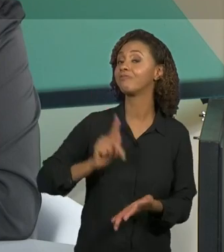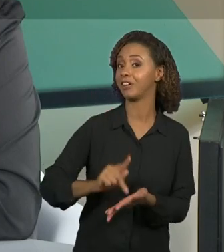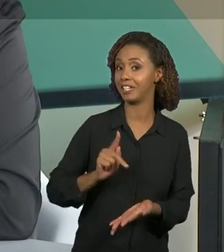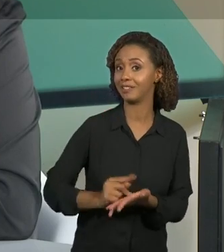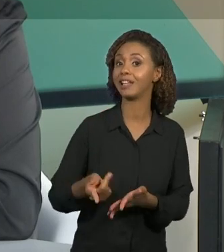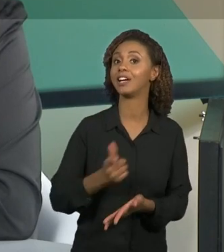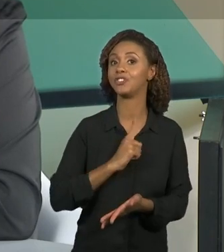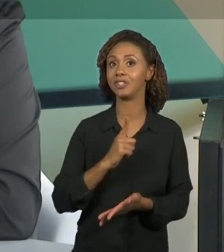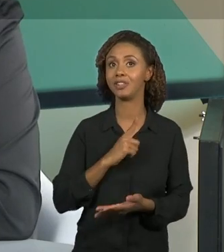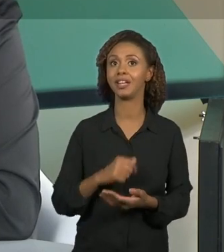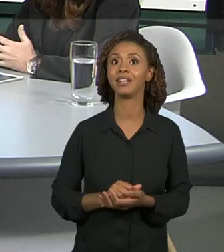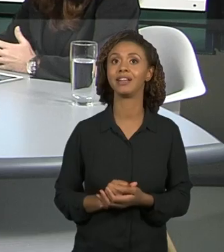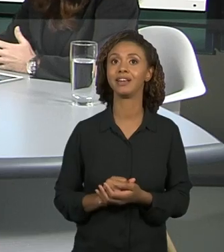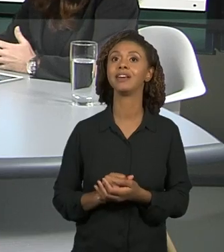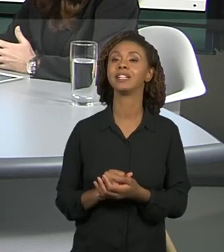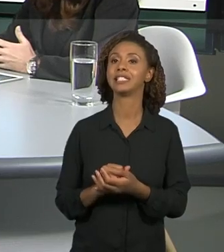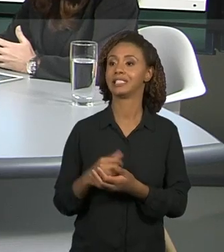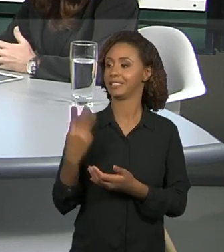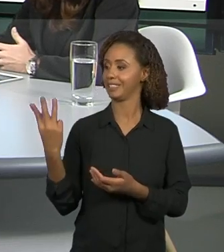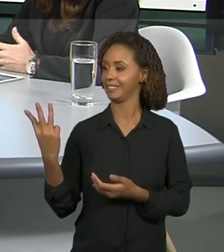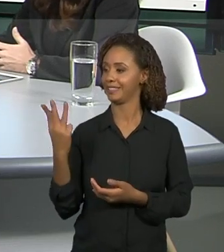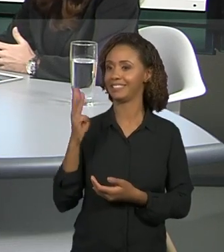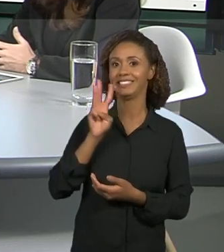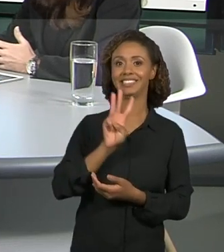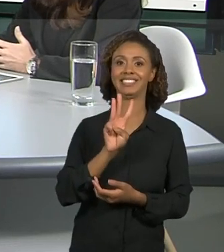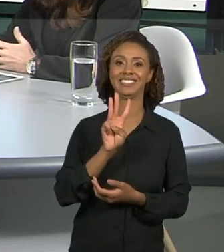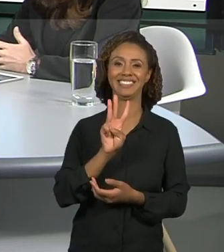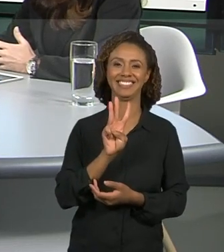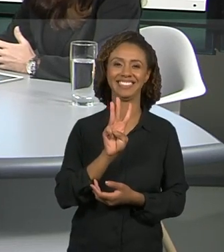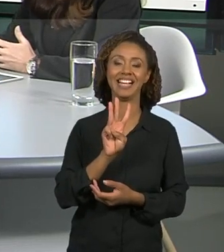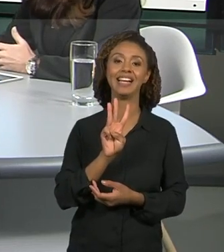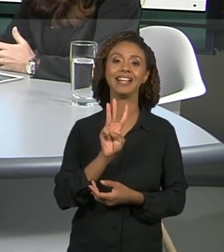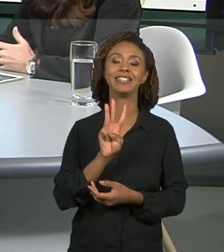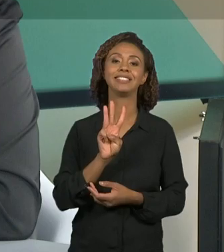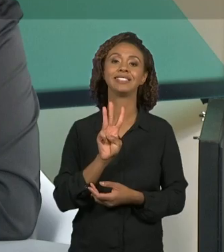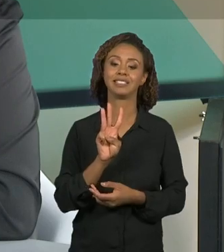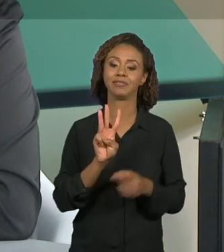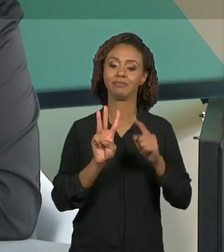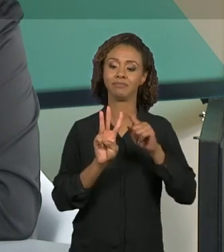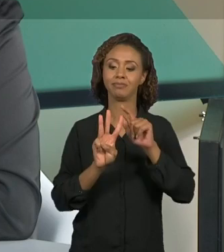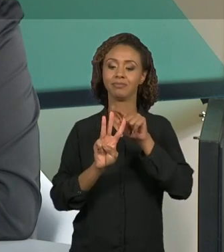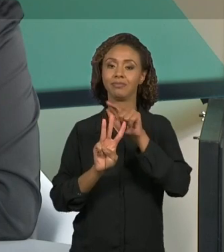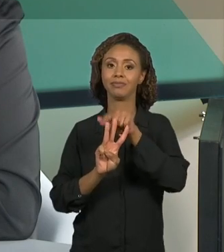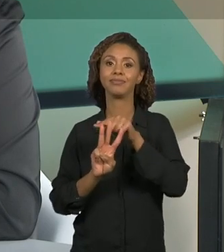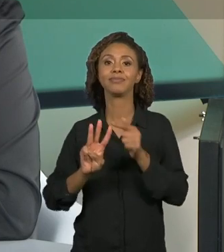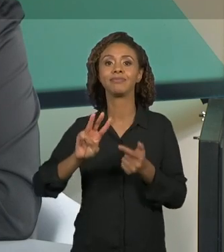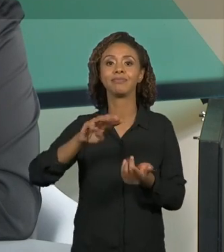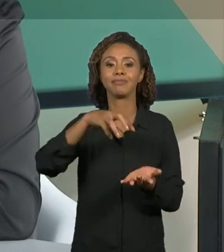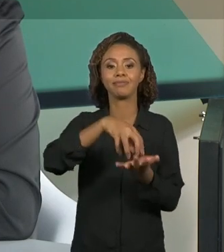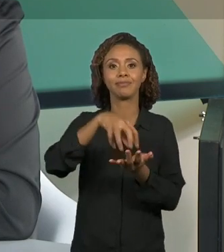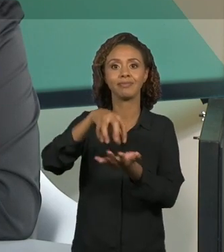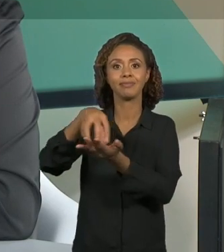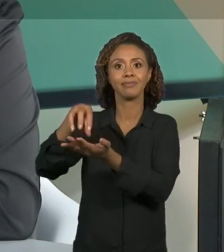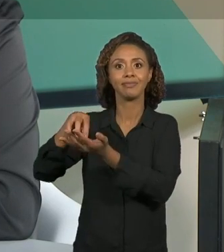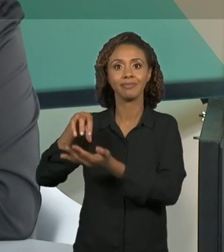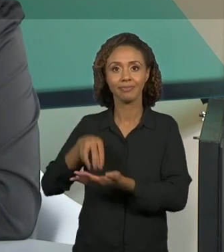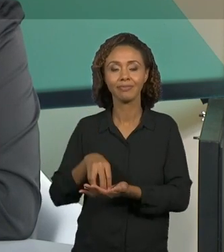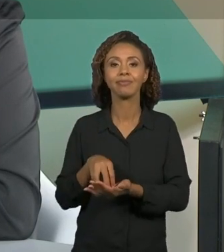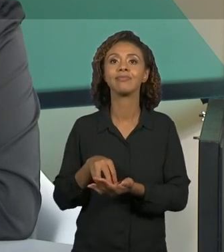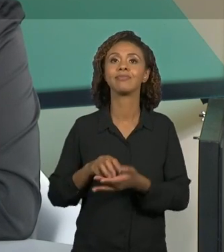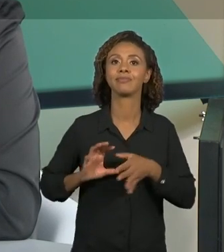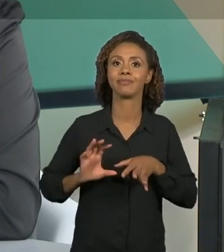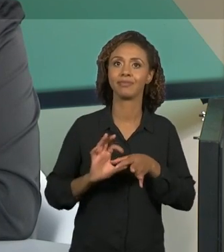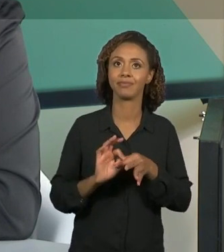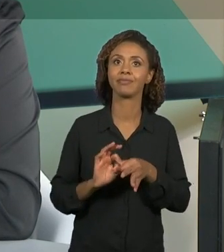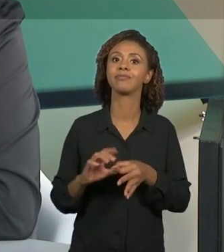é um tripartite assim por dizer que é o que nós estamos fazendo que estão três instituições trabalhando juntas tem a gente